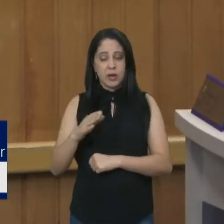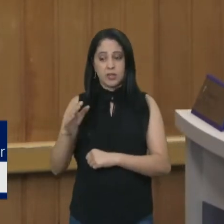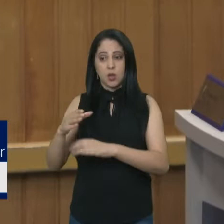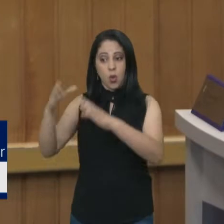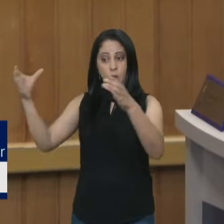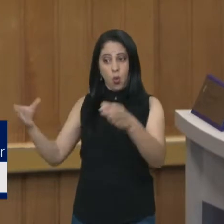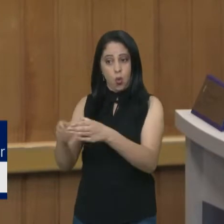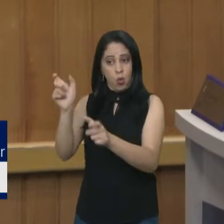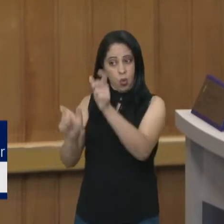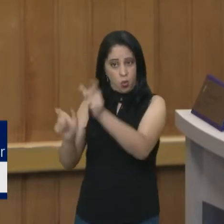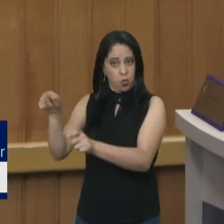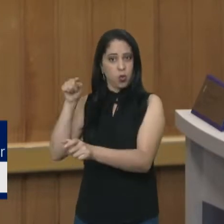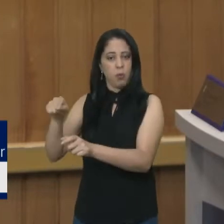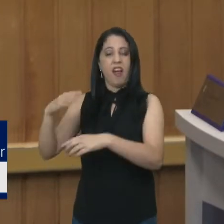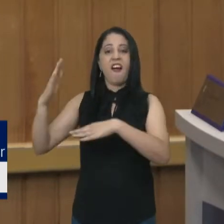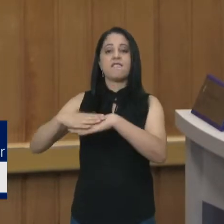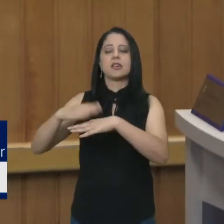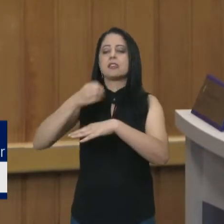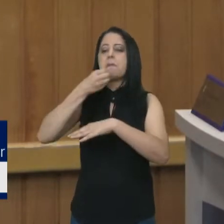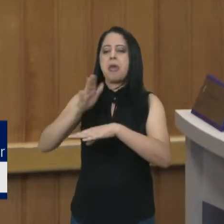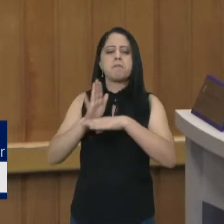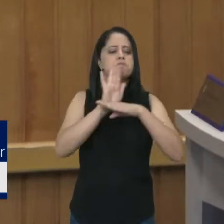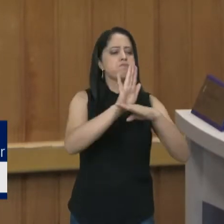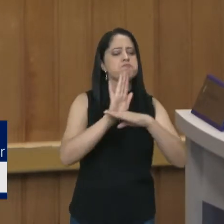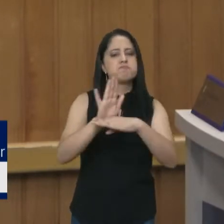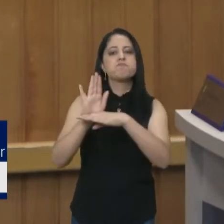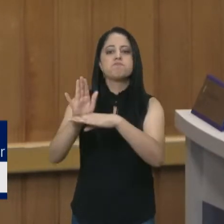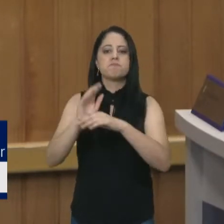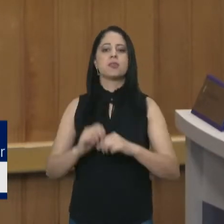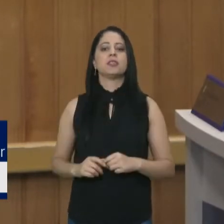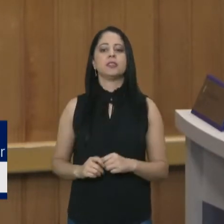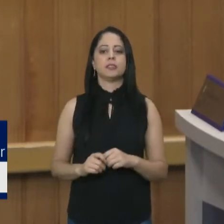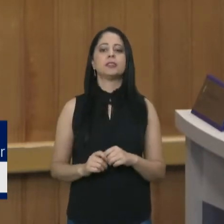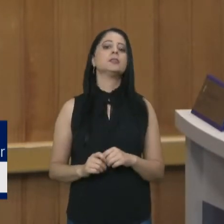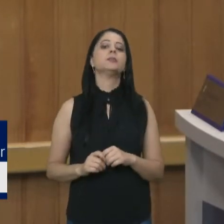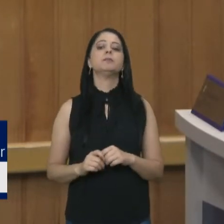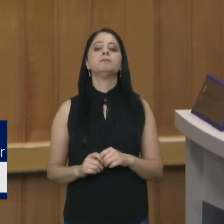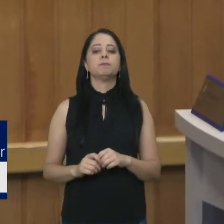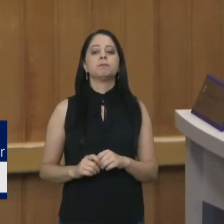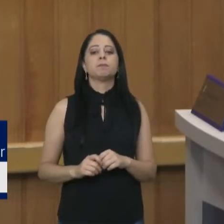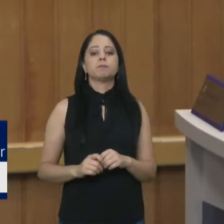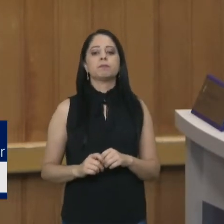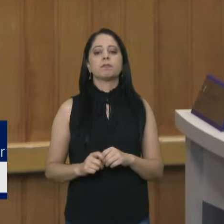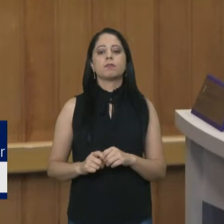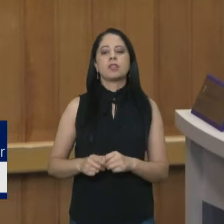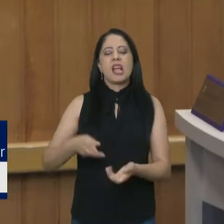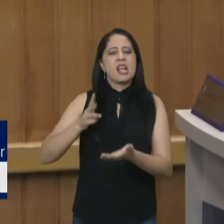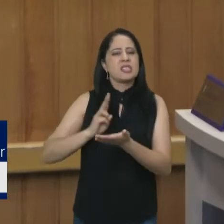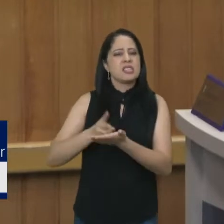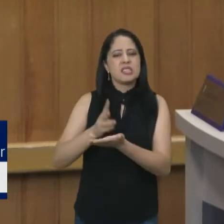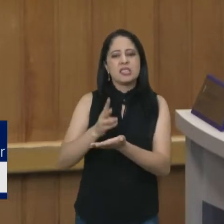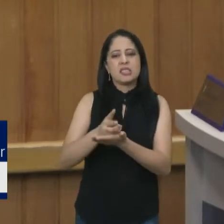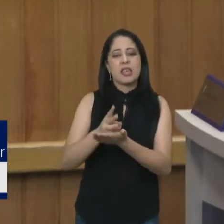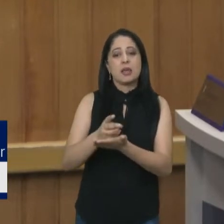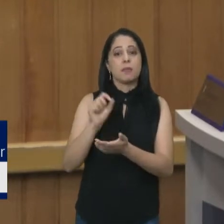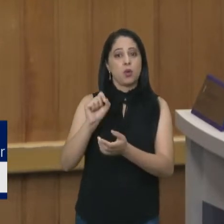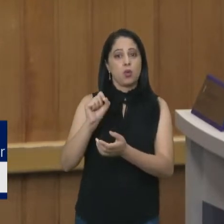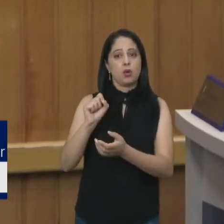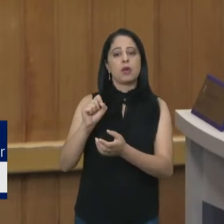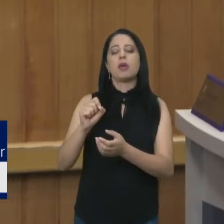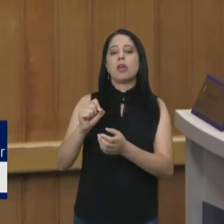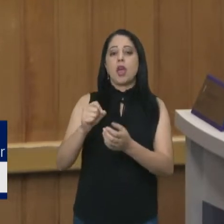presentes em atividades sociais e filantrópicas. Foi ampliadas as atividades do Rotary, contando com vários segmentos e uma mocidade